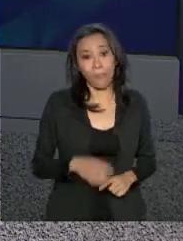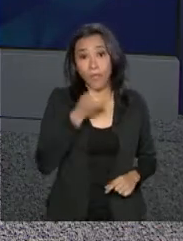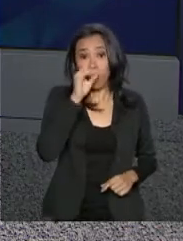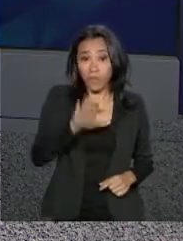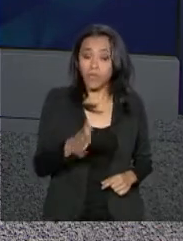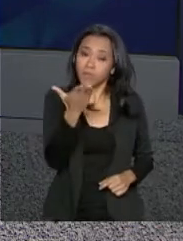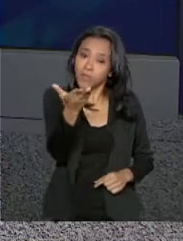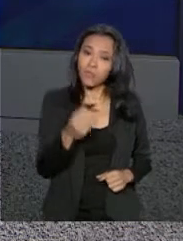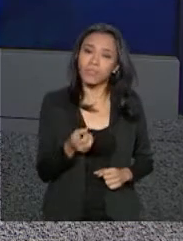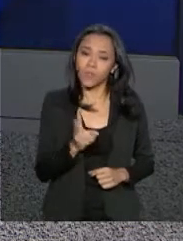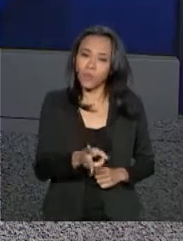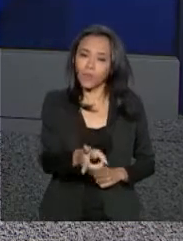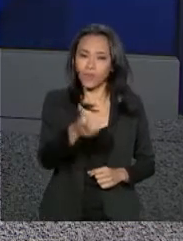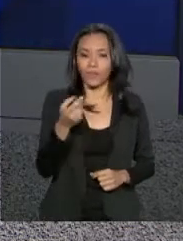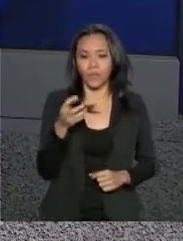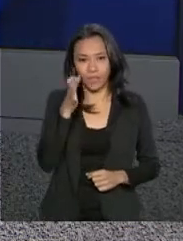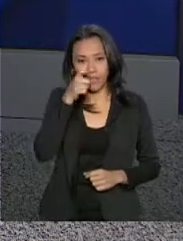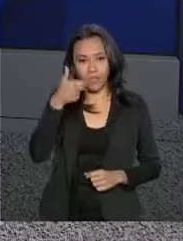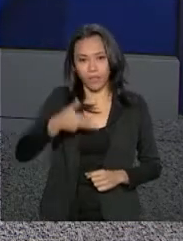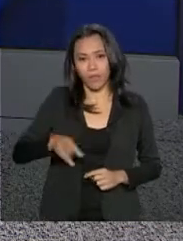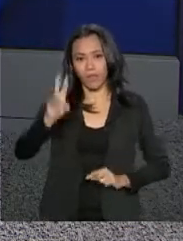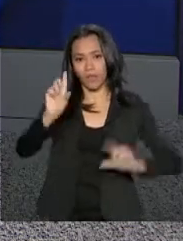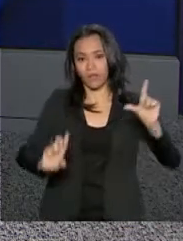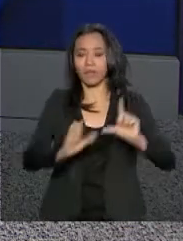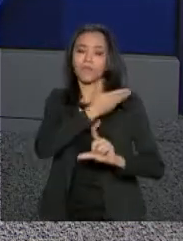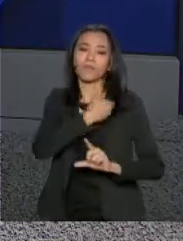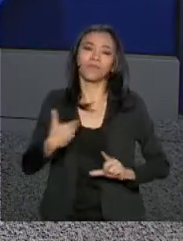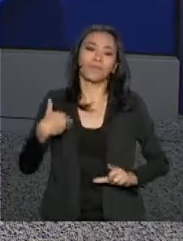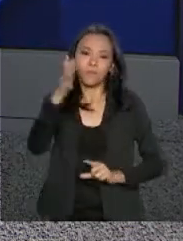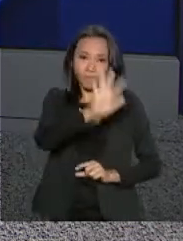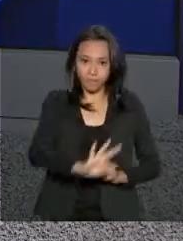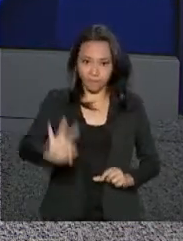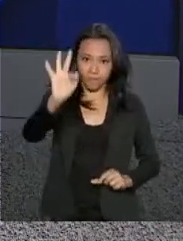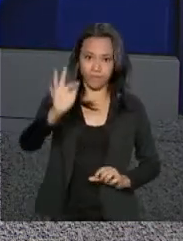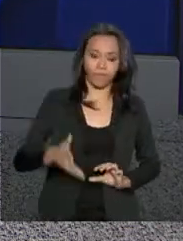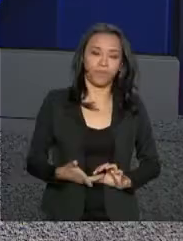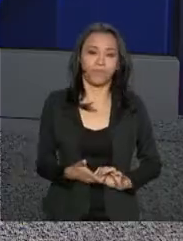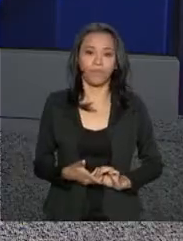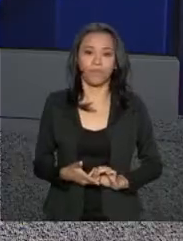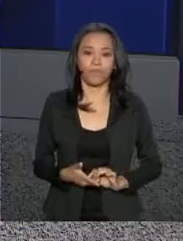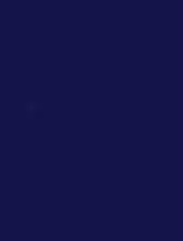Uma boa tarde para você e continue com a gente aqui na NBR, a TV do Governo Federal.